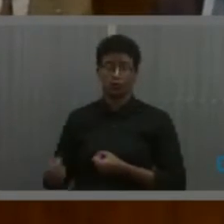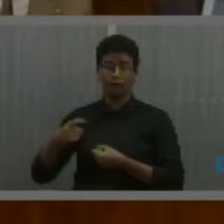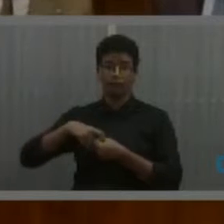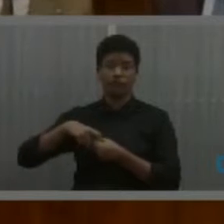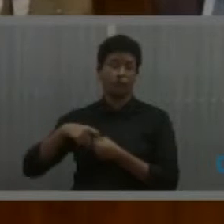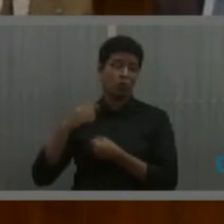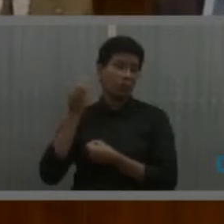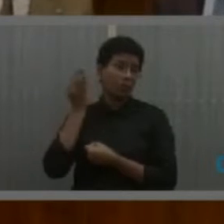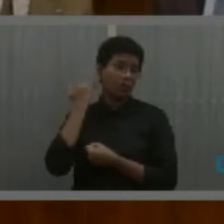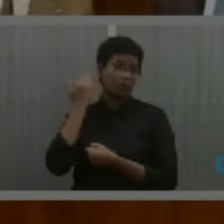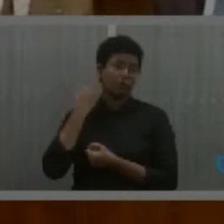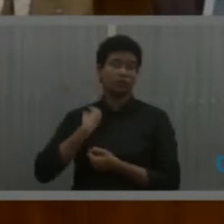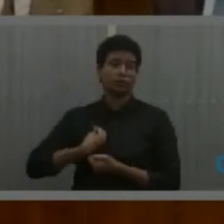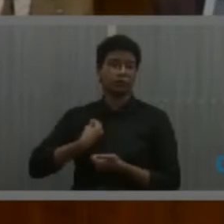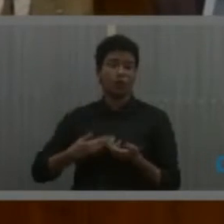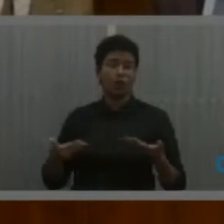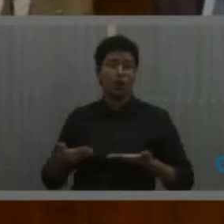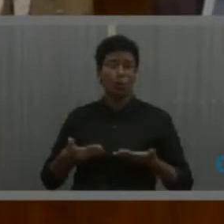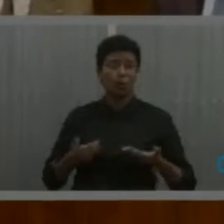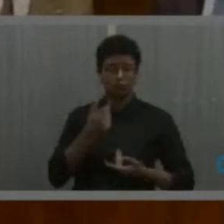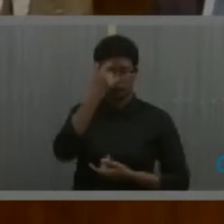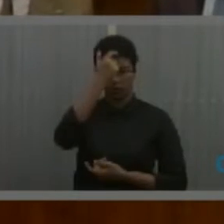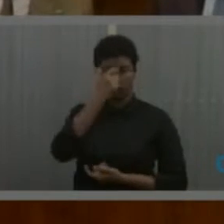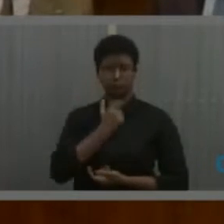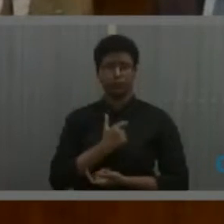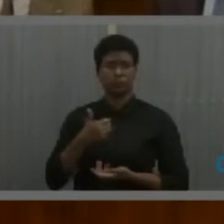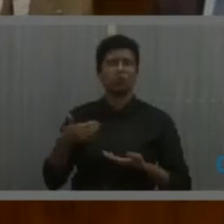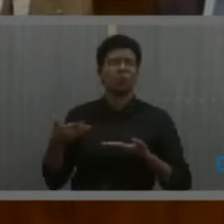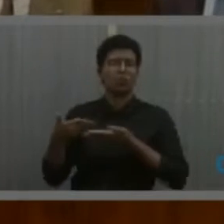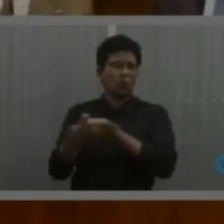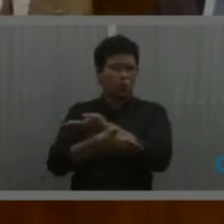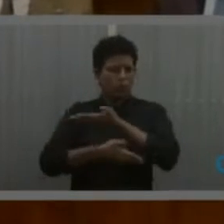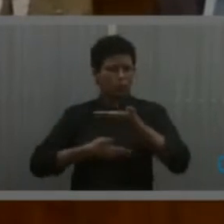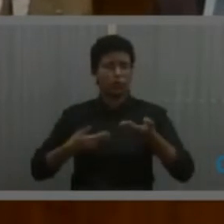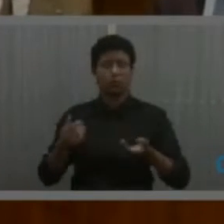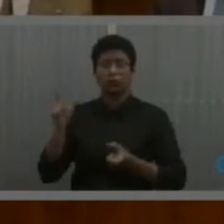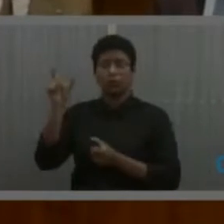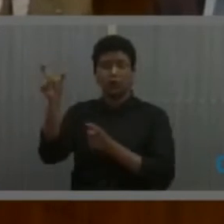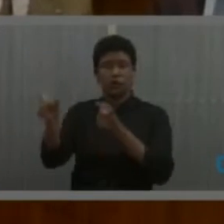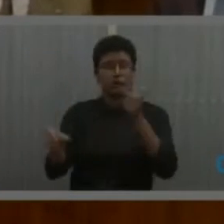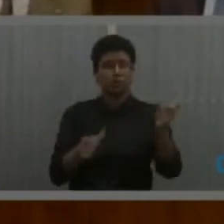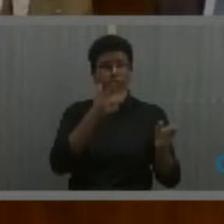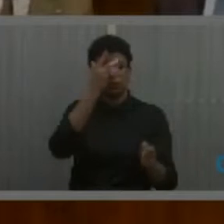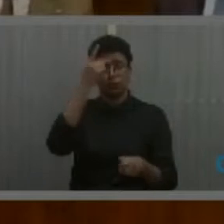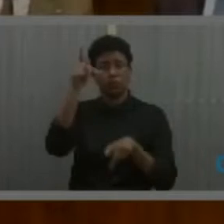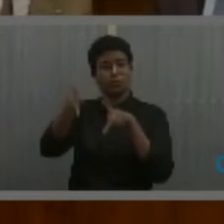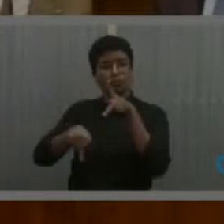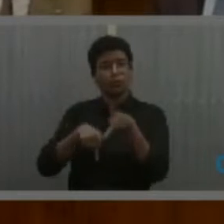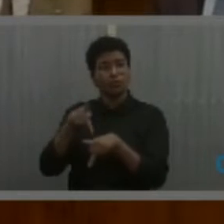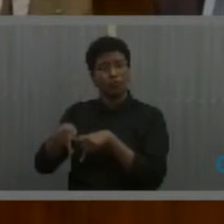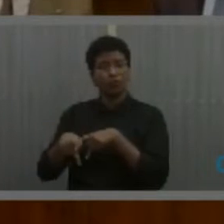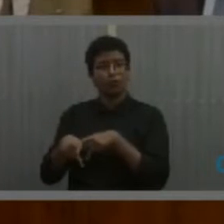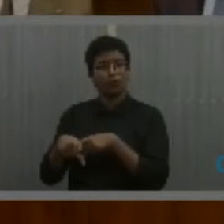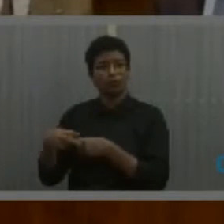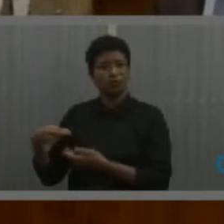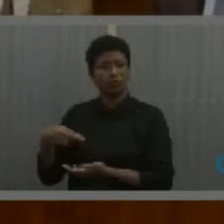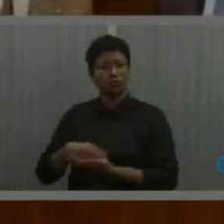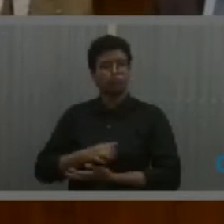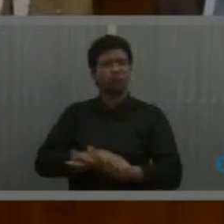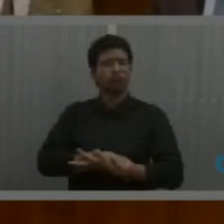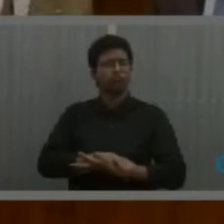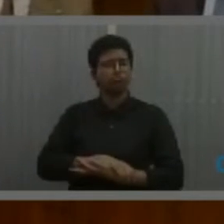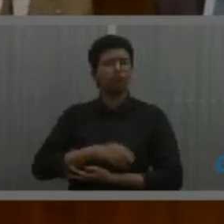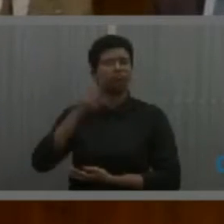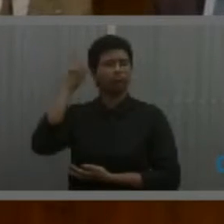passado, vivida hoje por mim, a compartilho com cada um dos piauenses que me recebe e